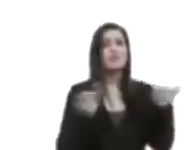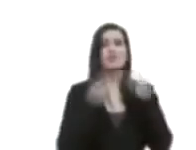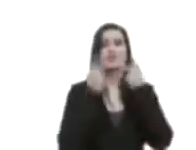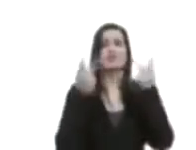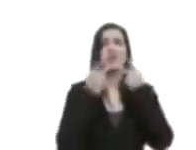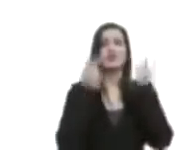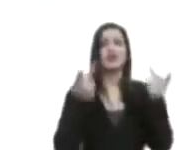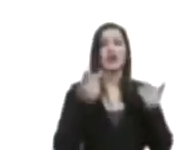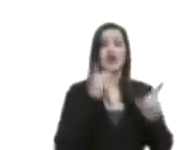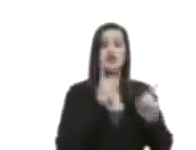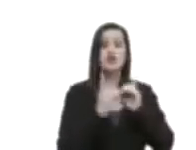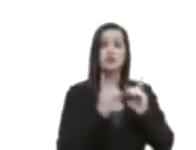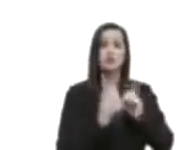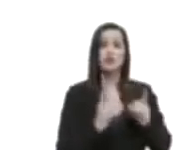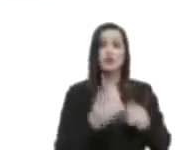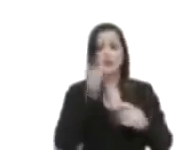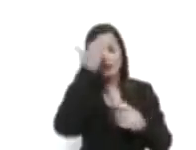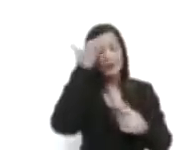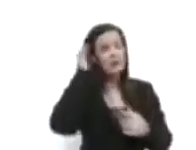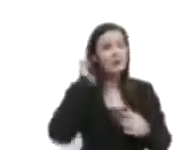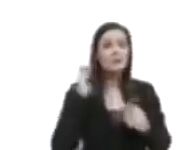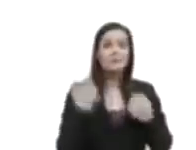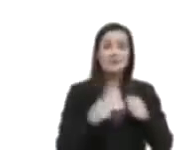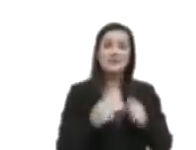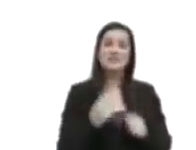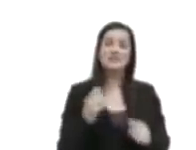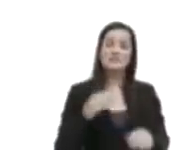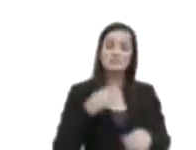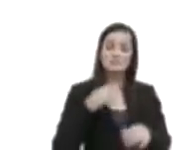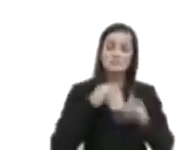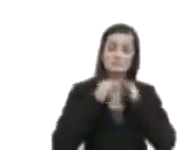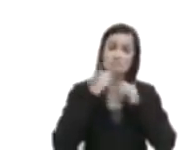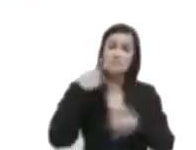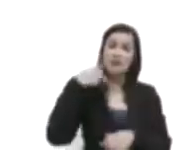A igreja brasileira ainda tem muita ideia de salvação por obras.